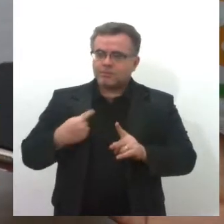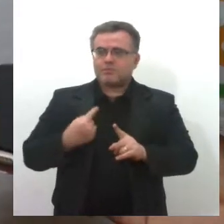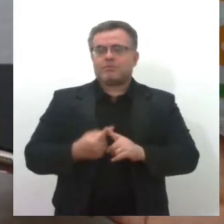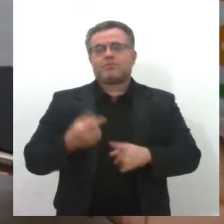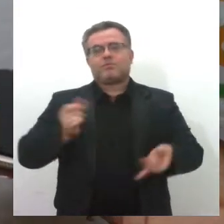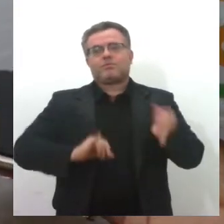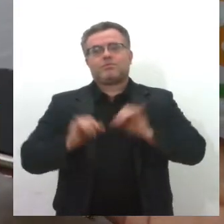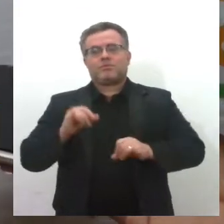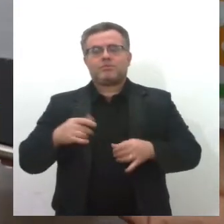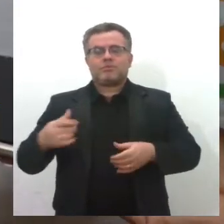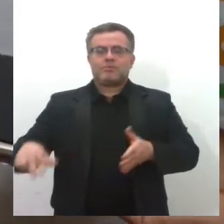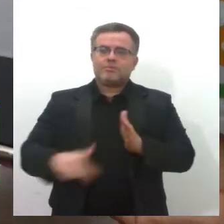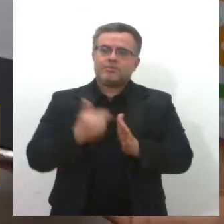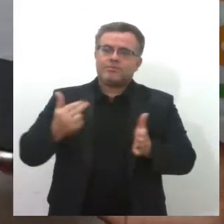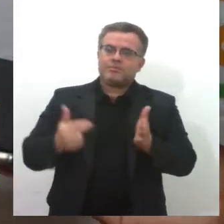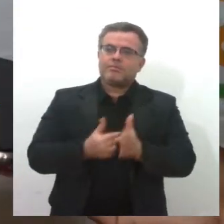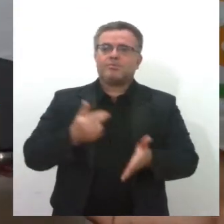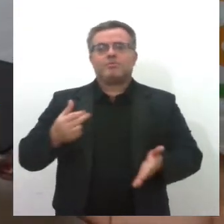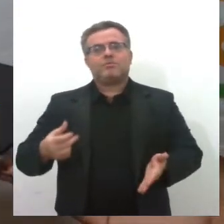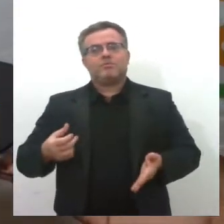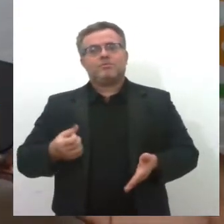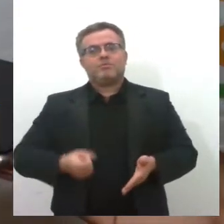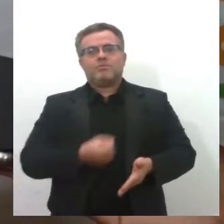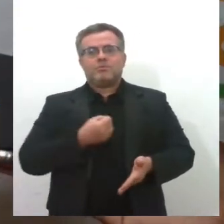cirurgia oncológica, radioterapia.